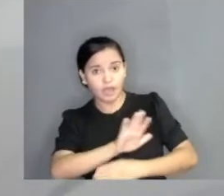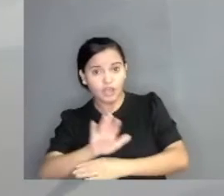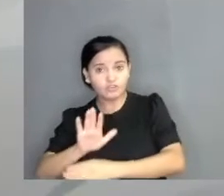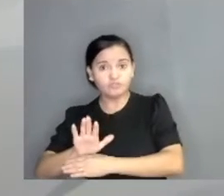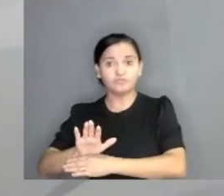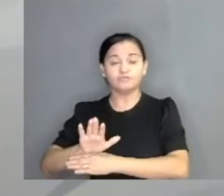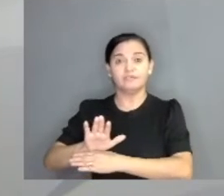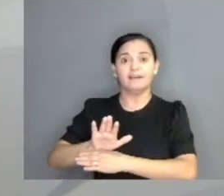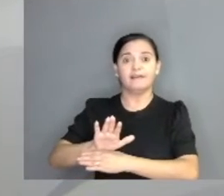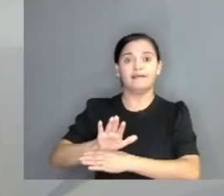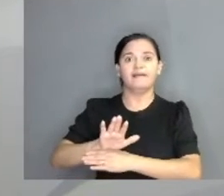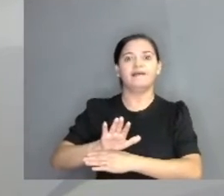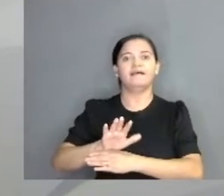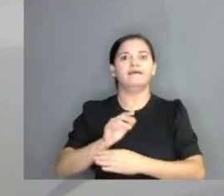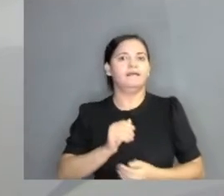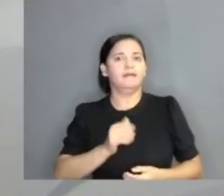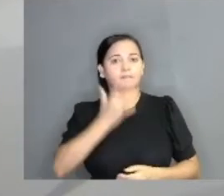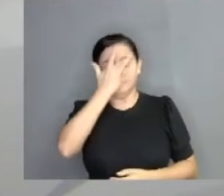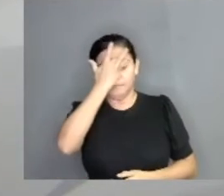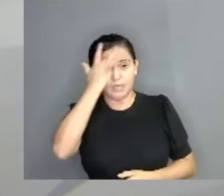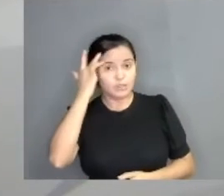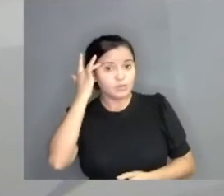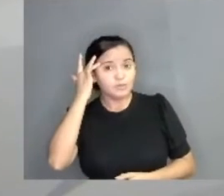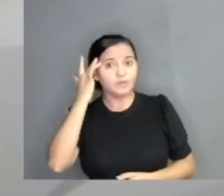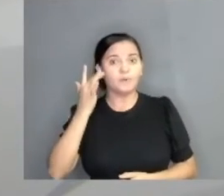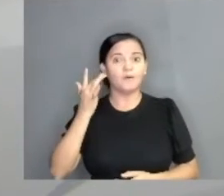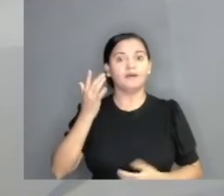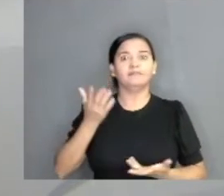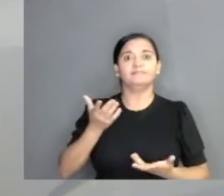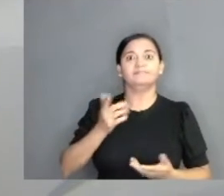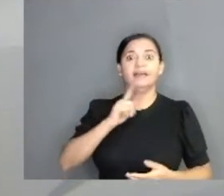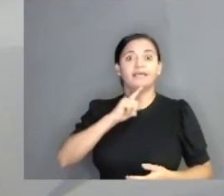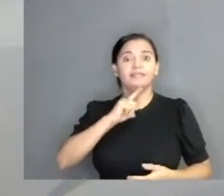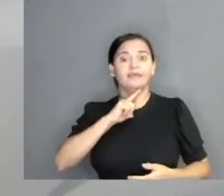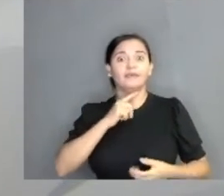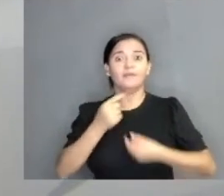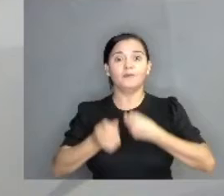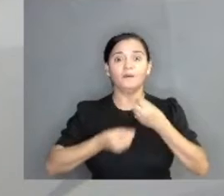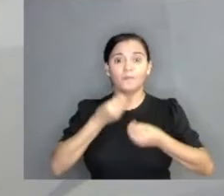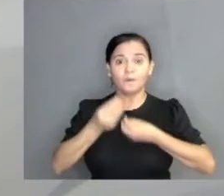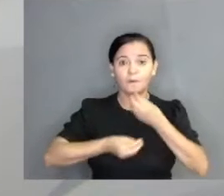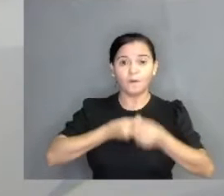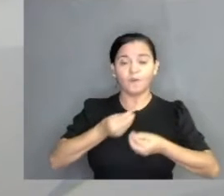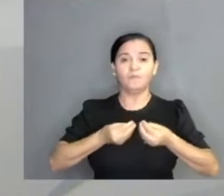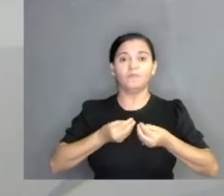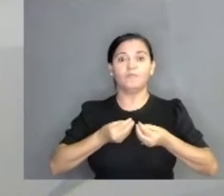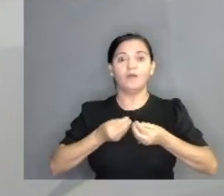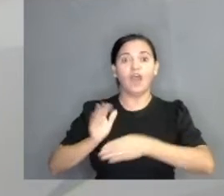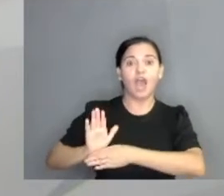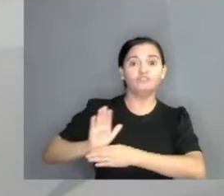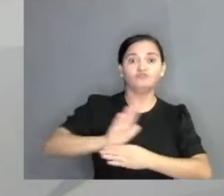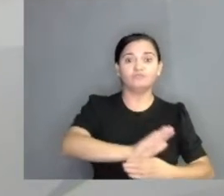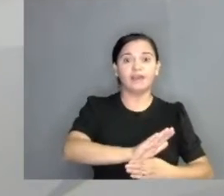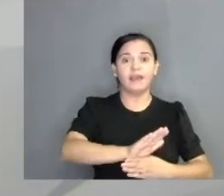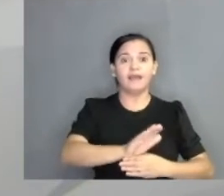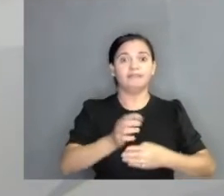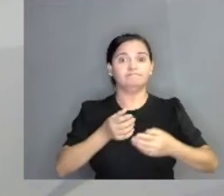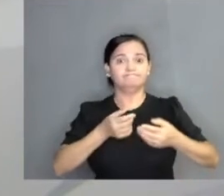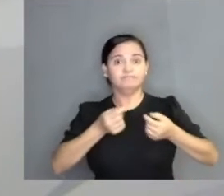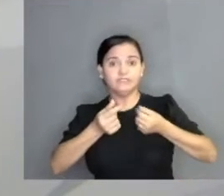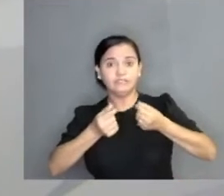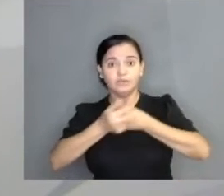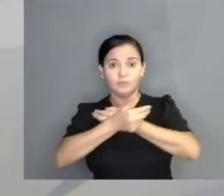conde, um bispo, um burguês, que iria financiar esse artista.